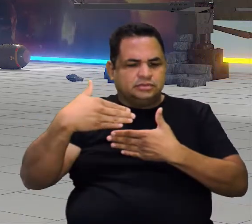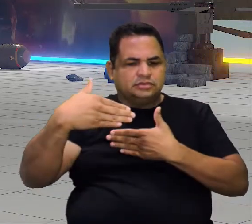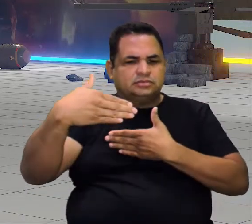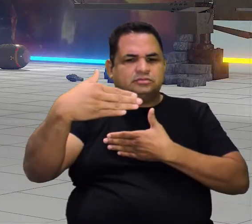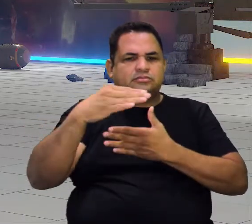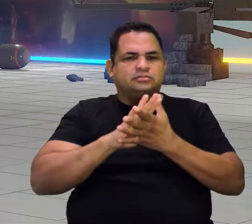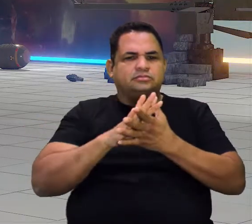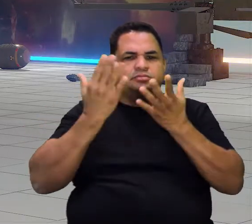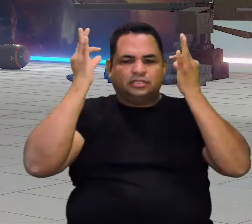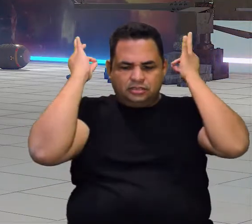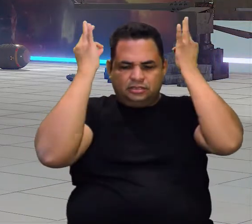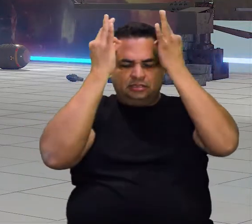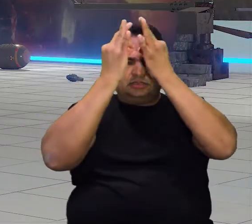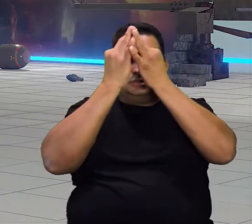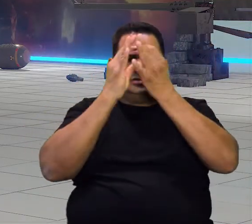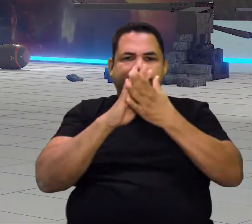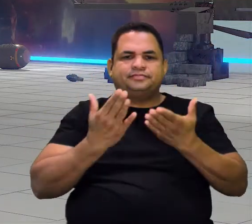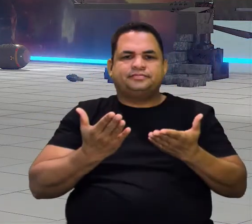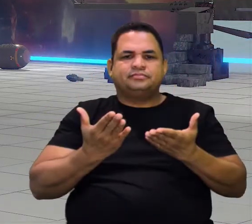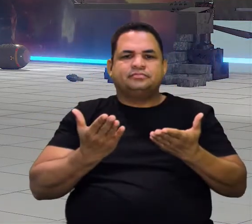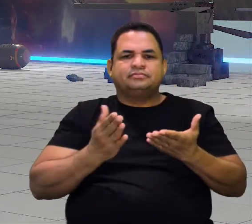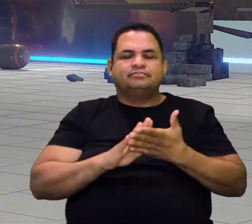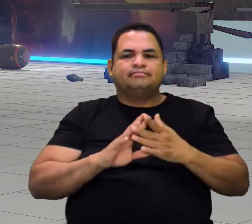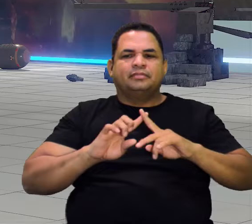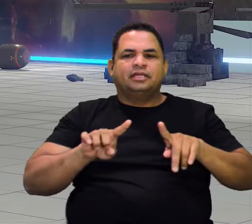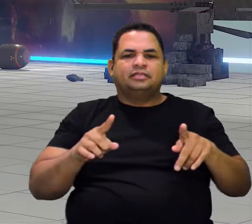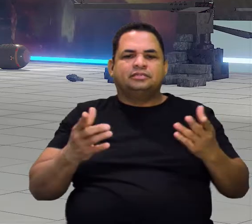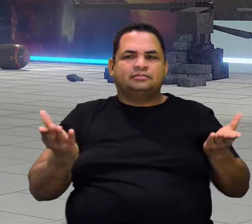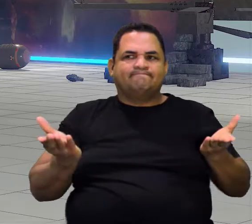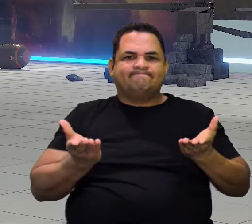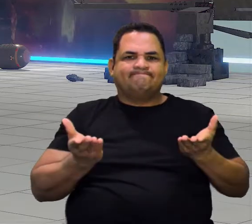Grécia, mas,